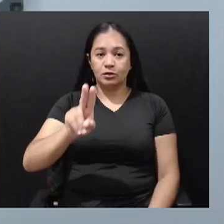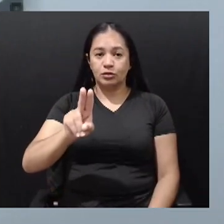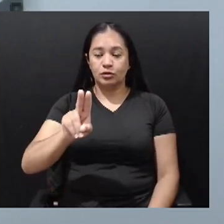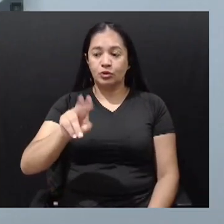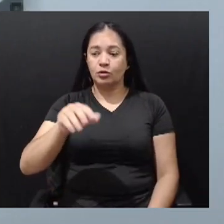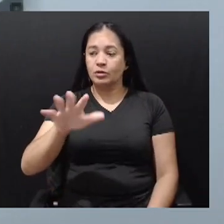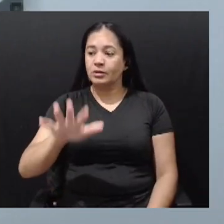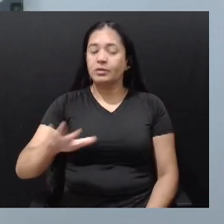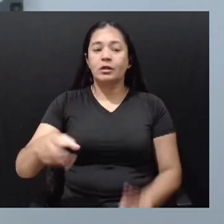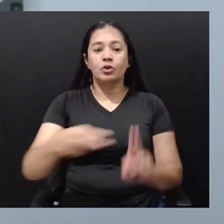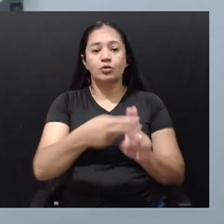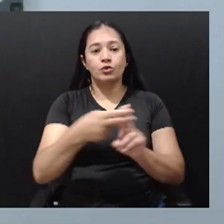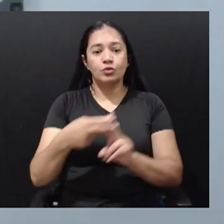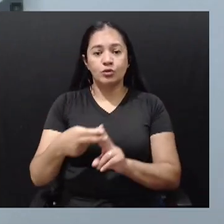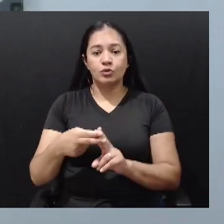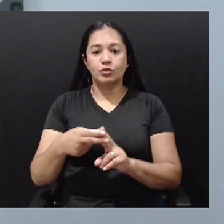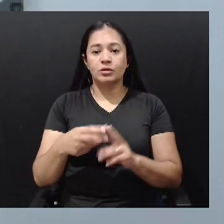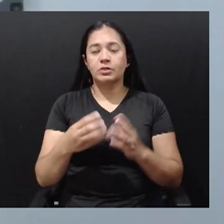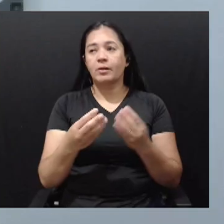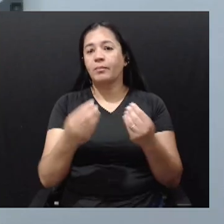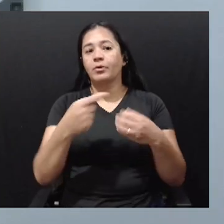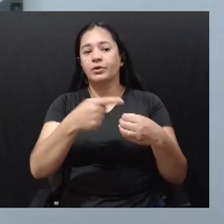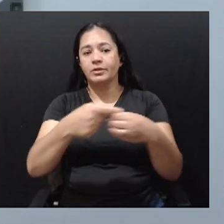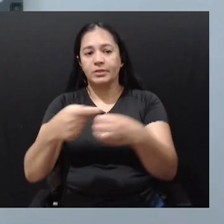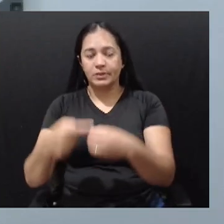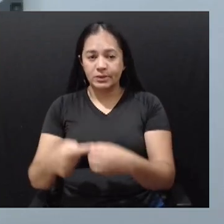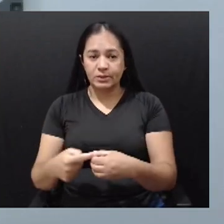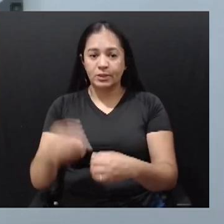do Brasil. Existe um programa do governo federal para a